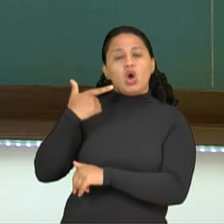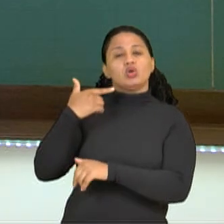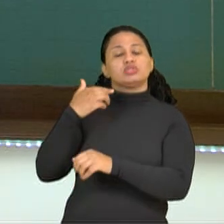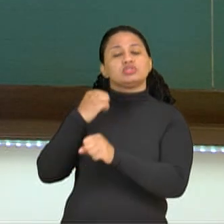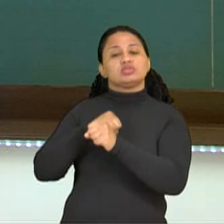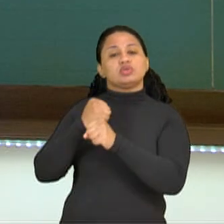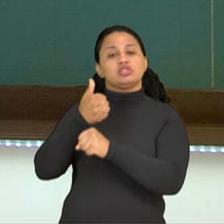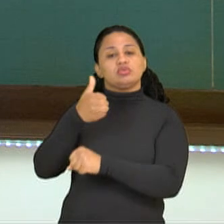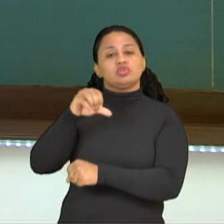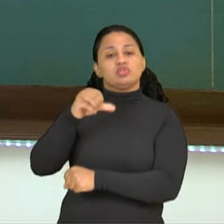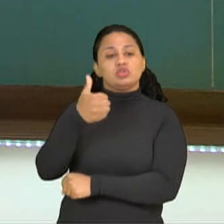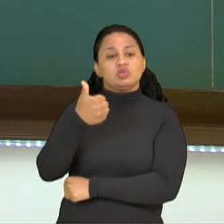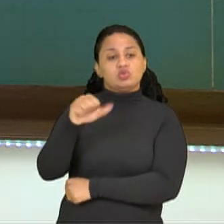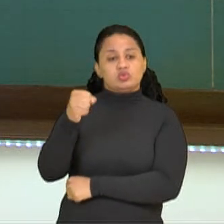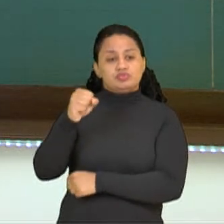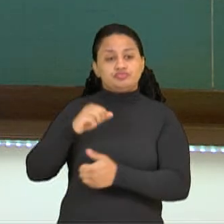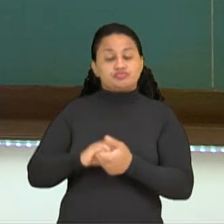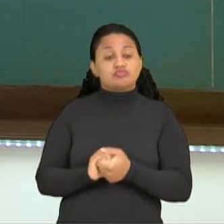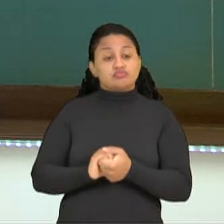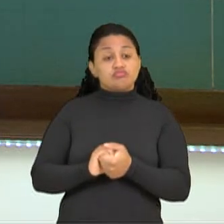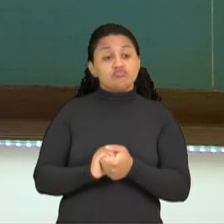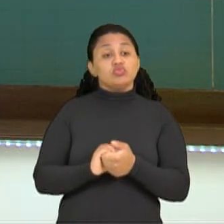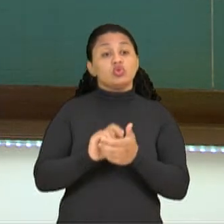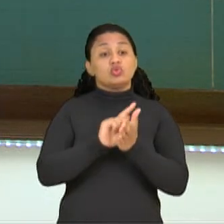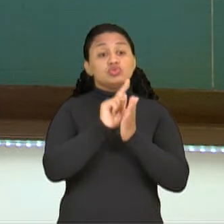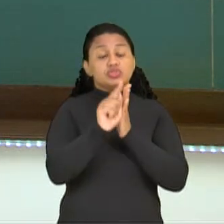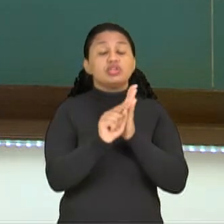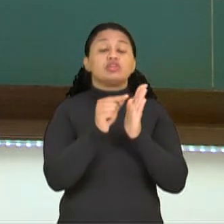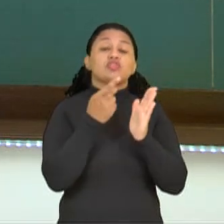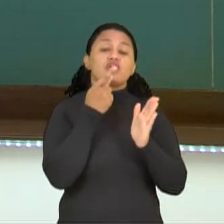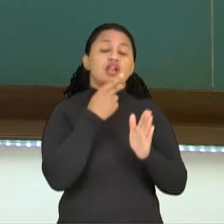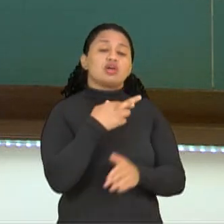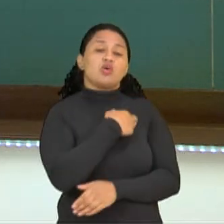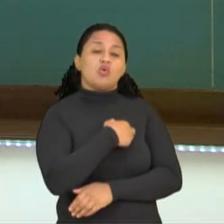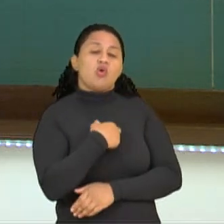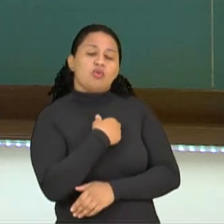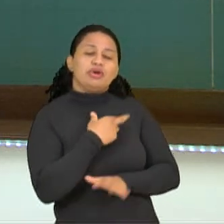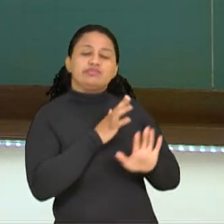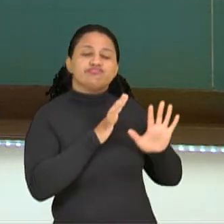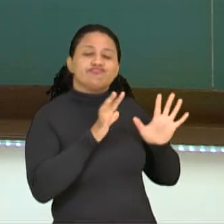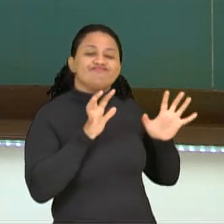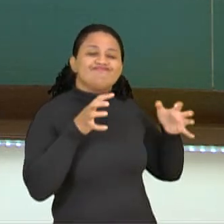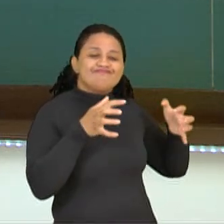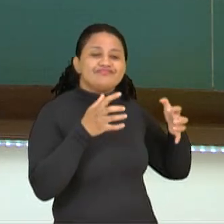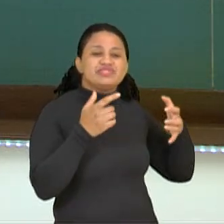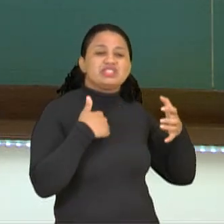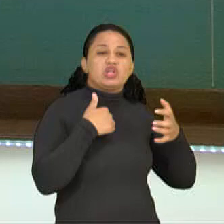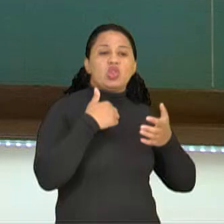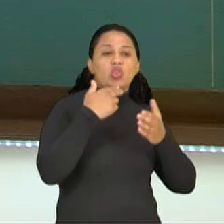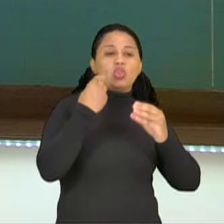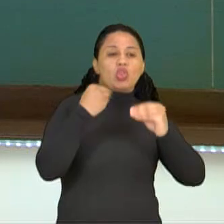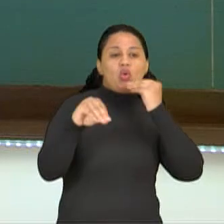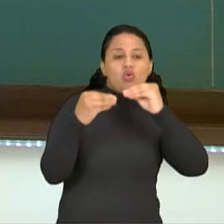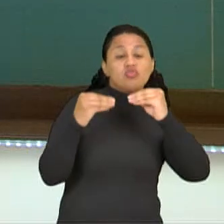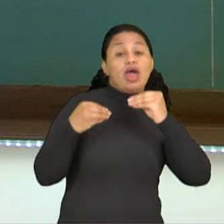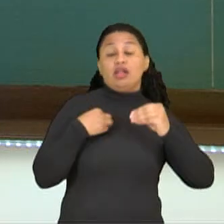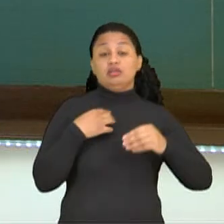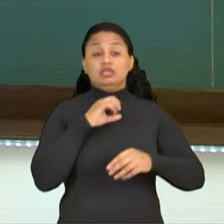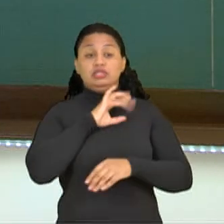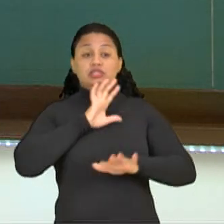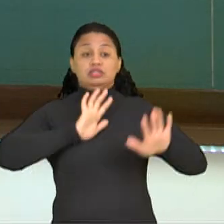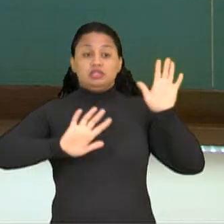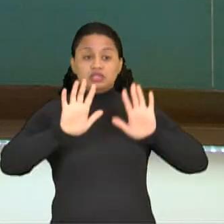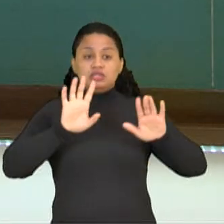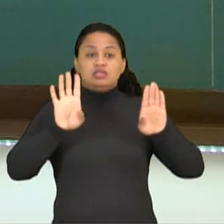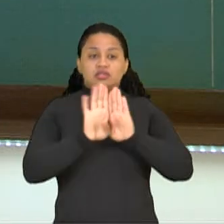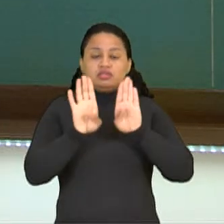1818. O gênero é o que a gente chama de romance gótico, mais precisamente novela de horror, além de